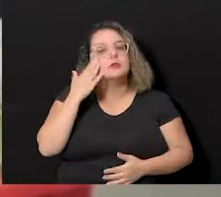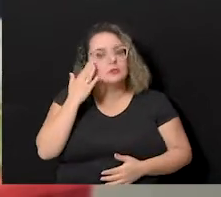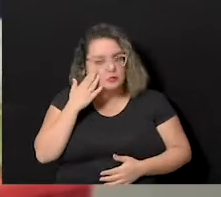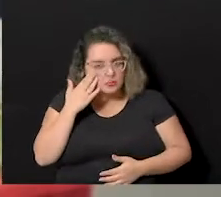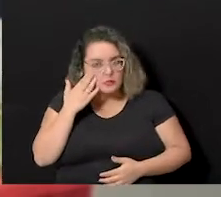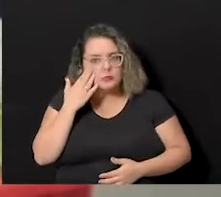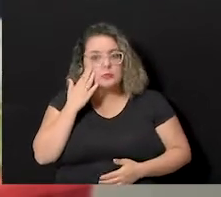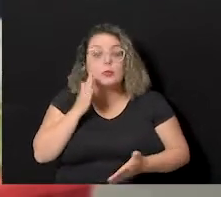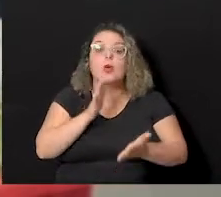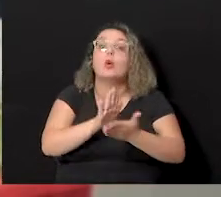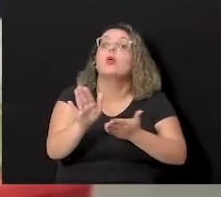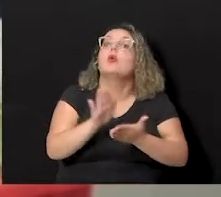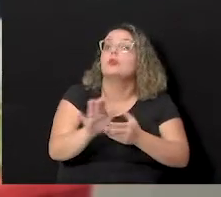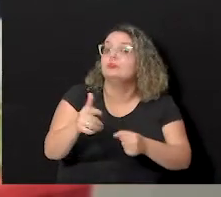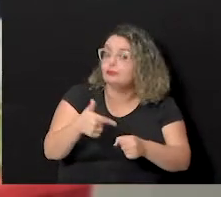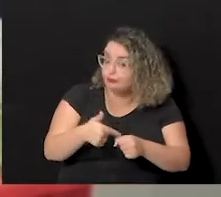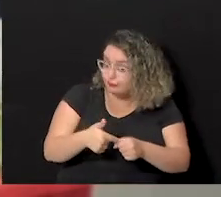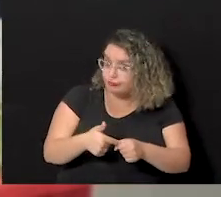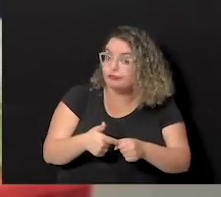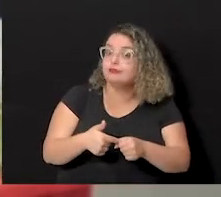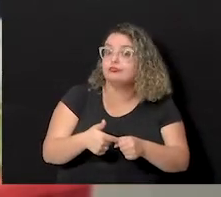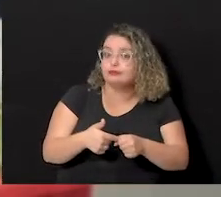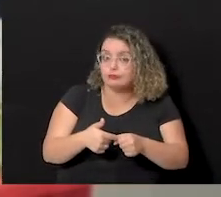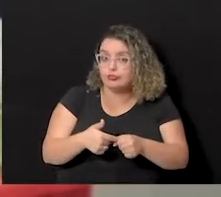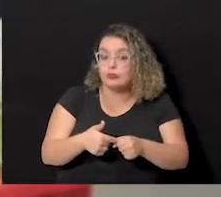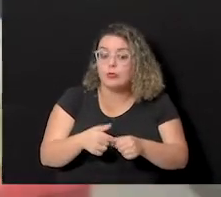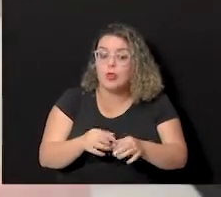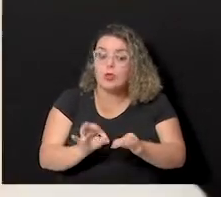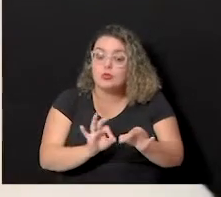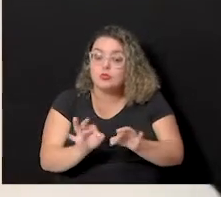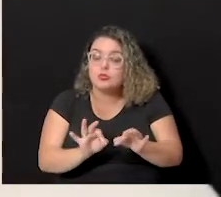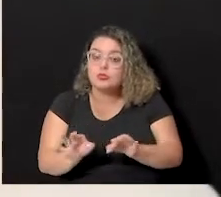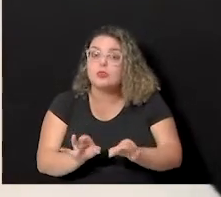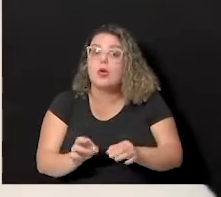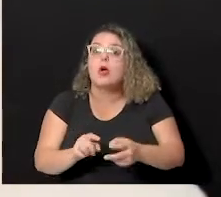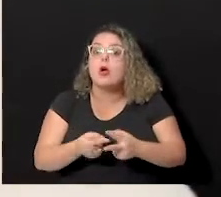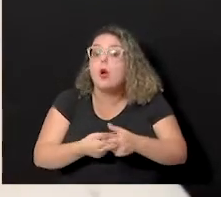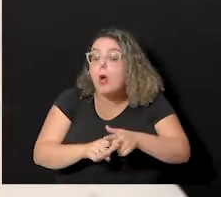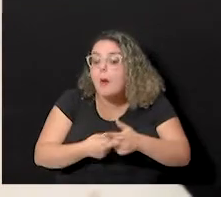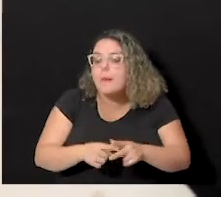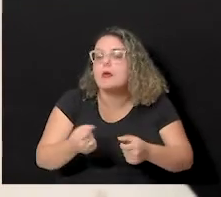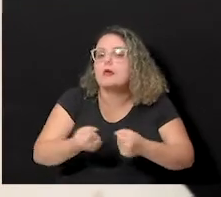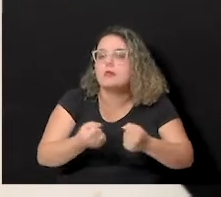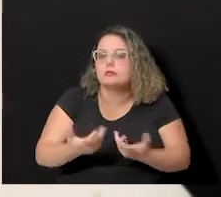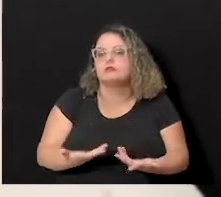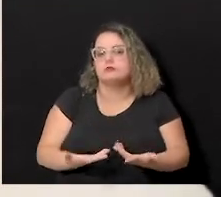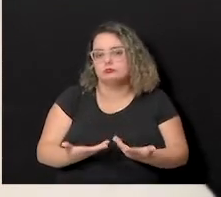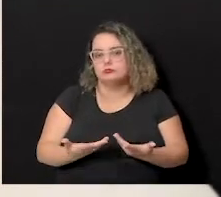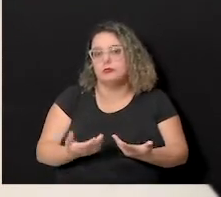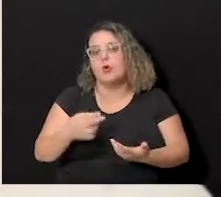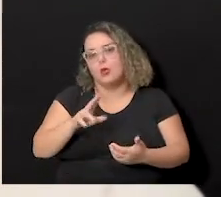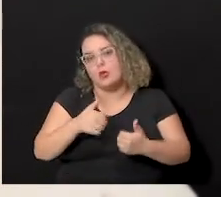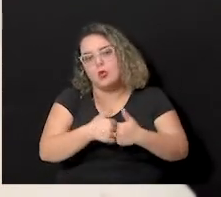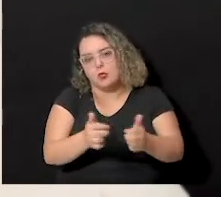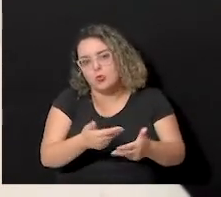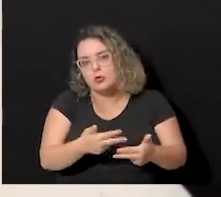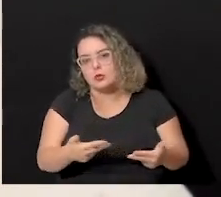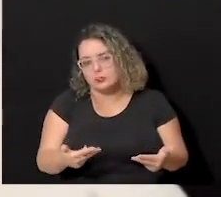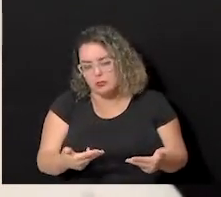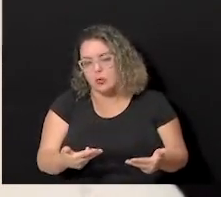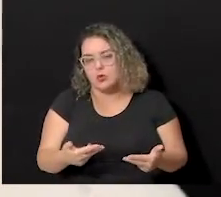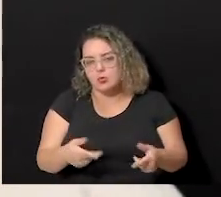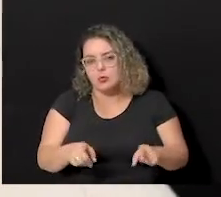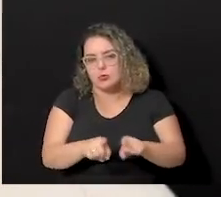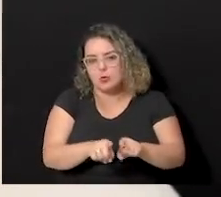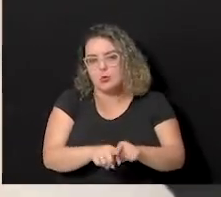hoje a gente sabe o valor, o custo com combustível, o custo de manutenção, por exemplo, de um veículo ou o custo de deslocamento no transporte